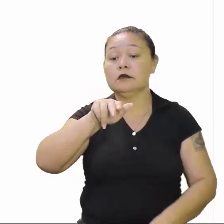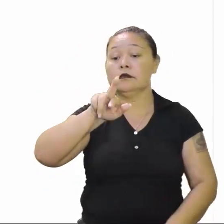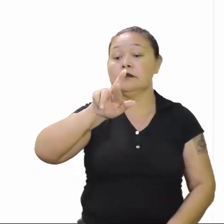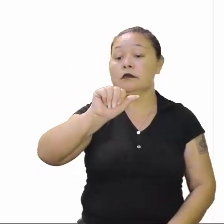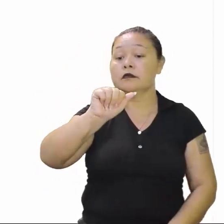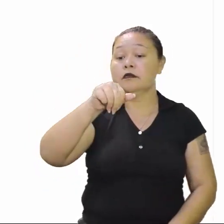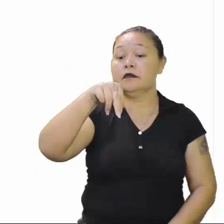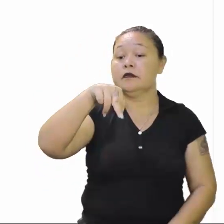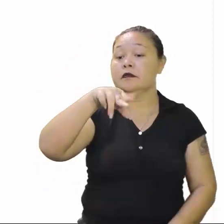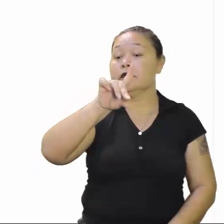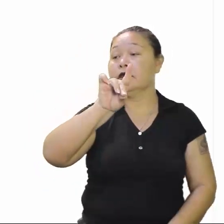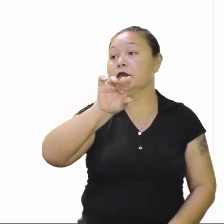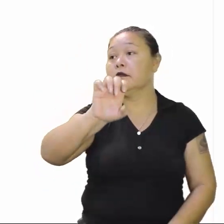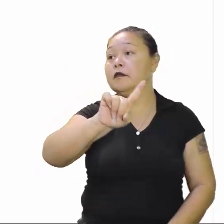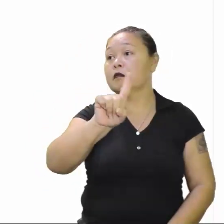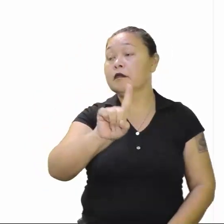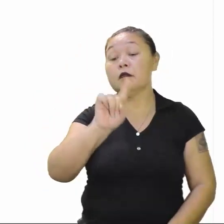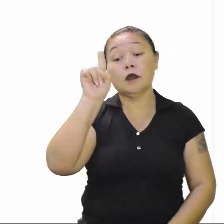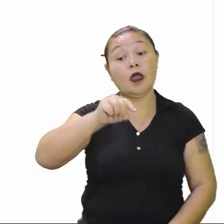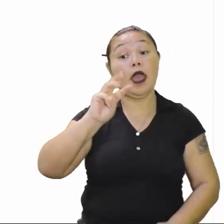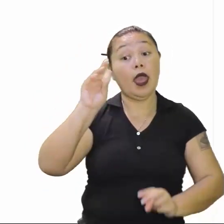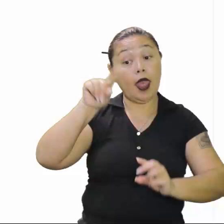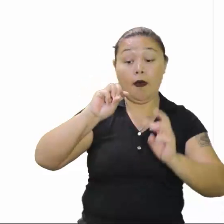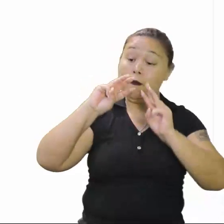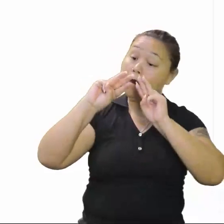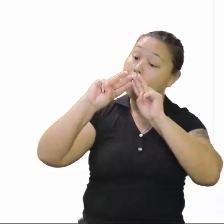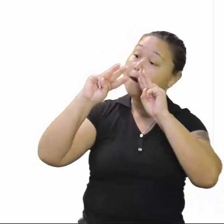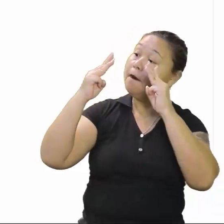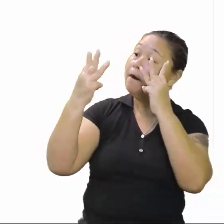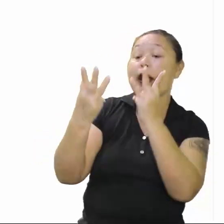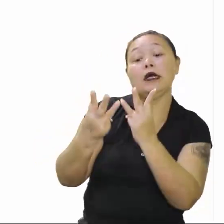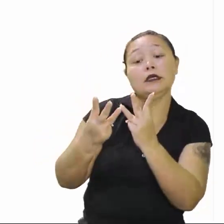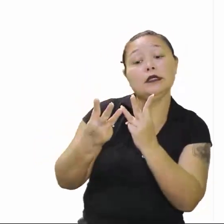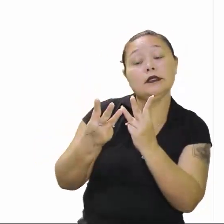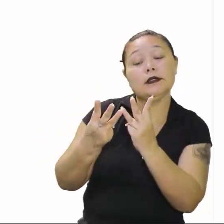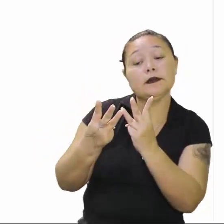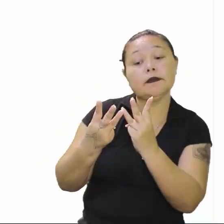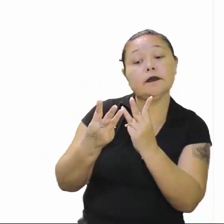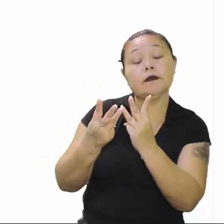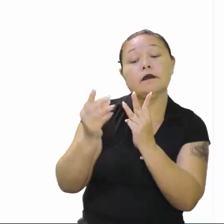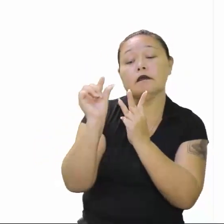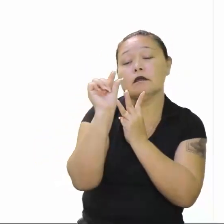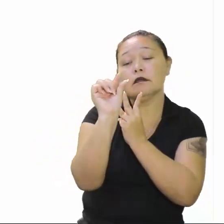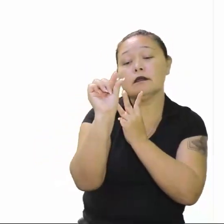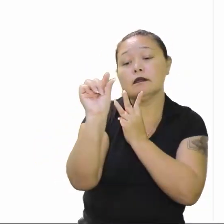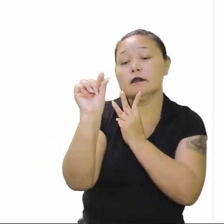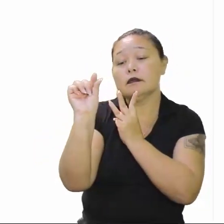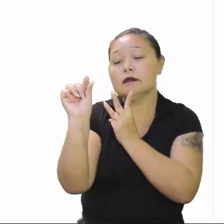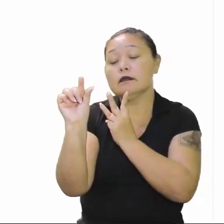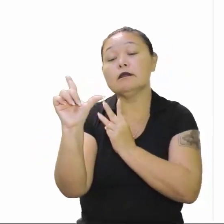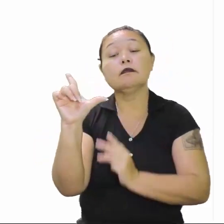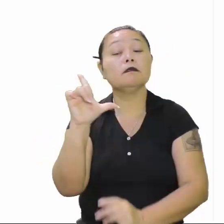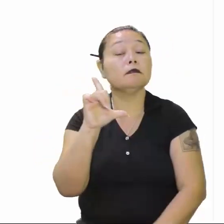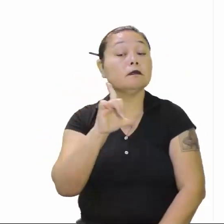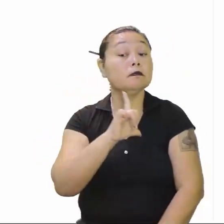Grandeza aqui é massa, tá certo? E as unidades, e aí nós temos o quê?